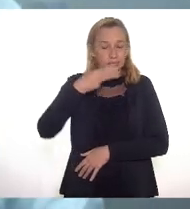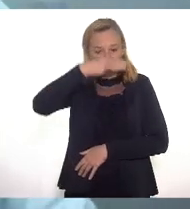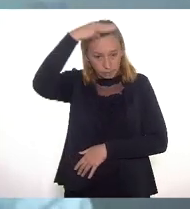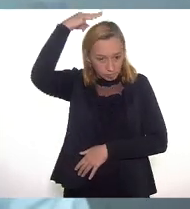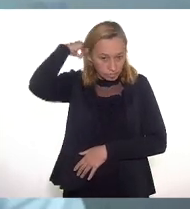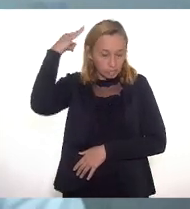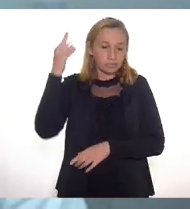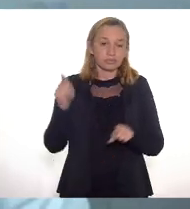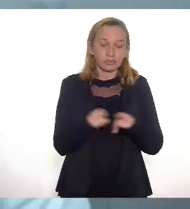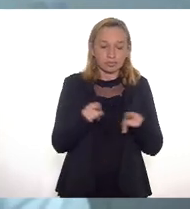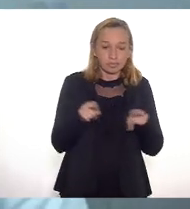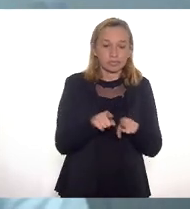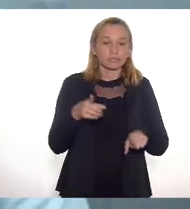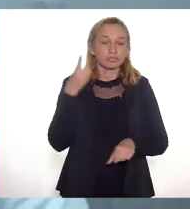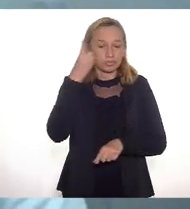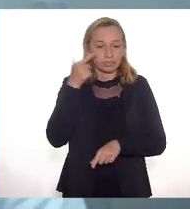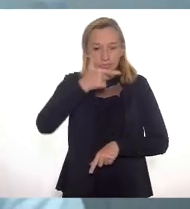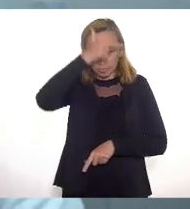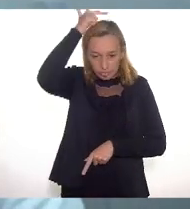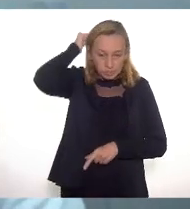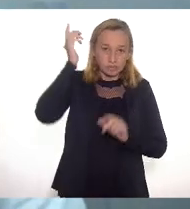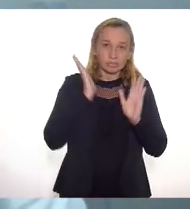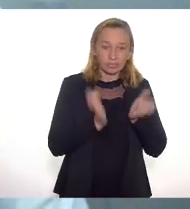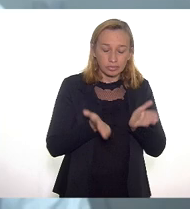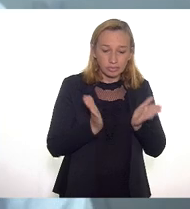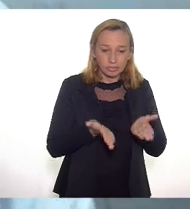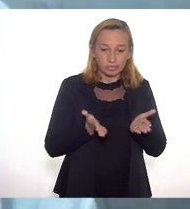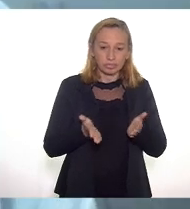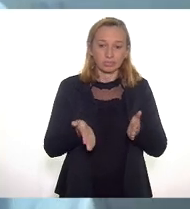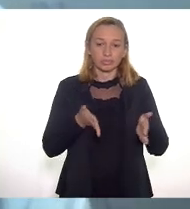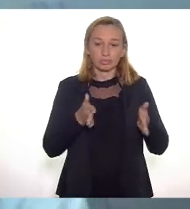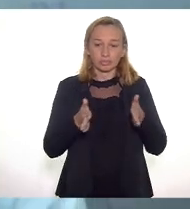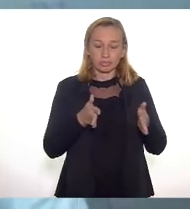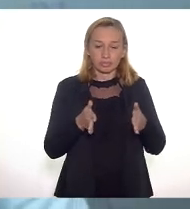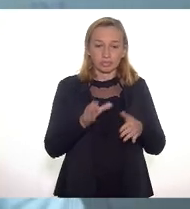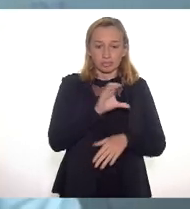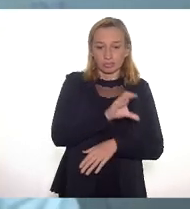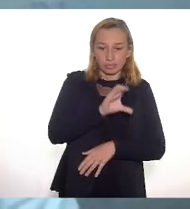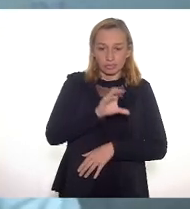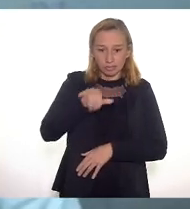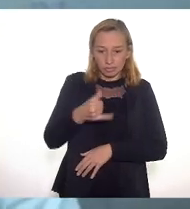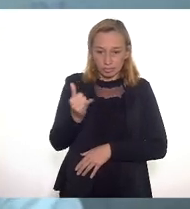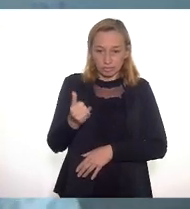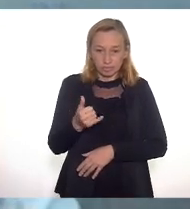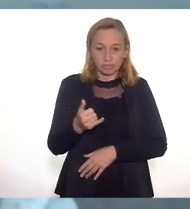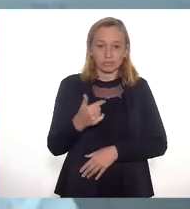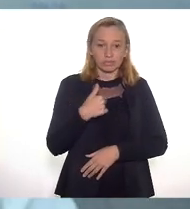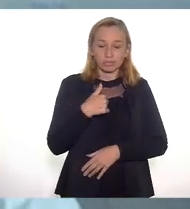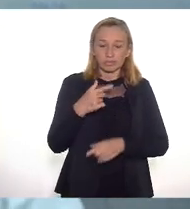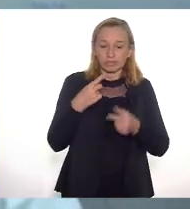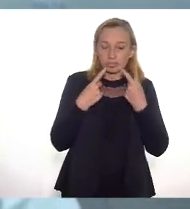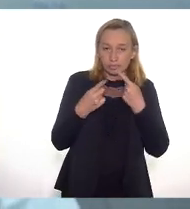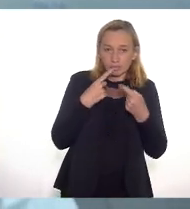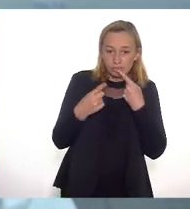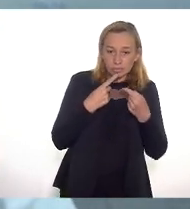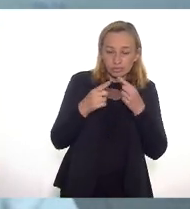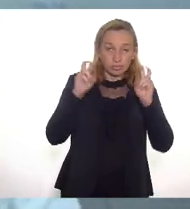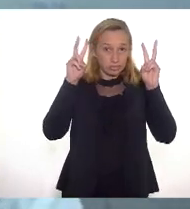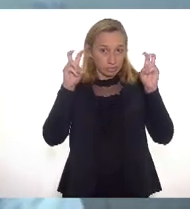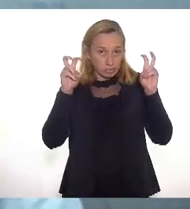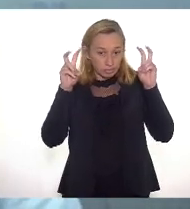relatou o deputado Luiz Paulo, hoje, durante a sessão da CCJ, a gente discutiu amplamente a